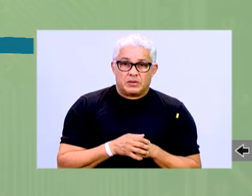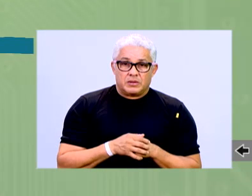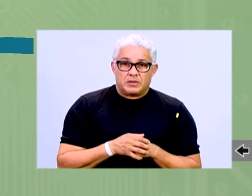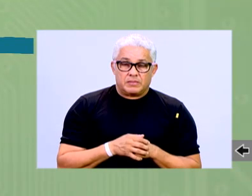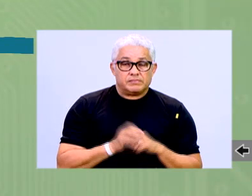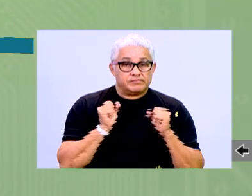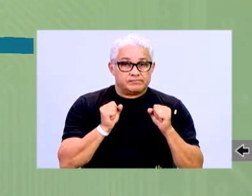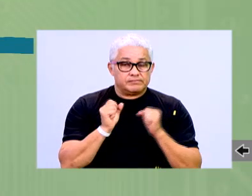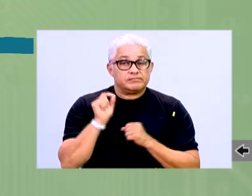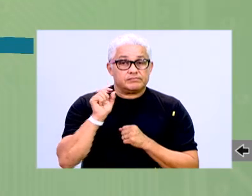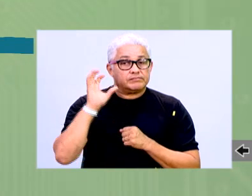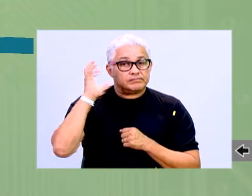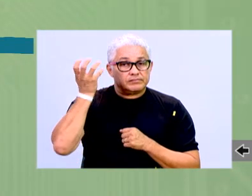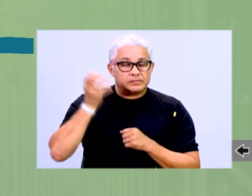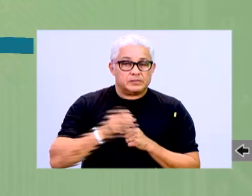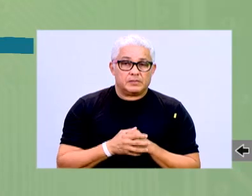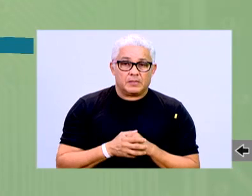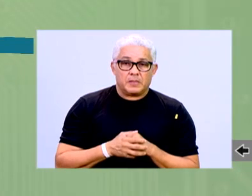pode gerar